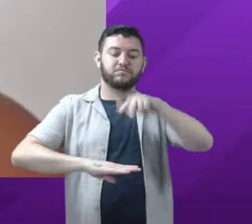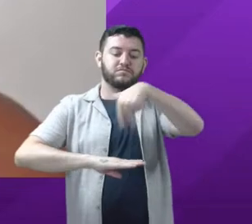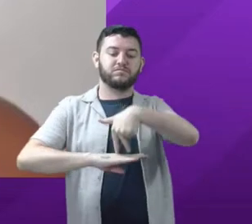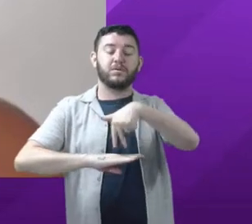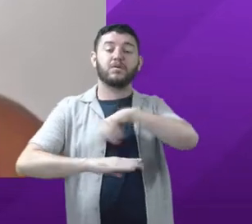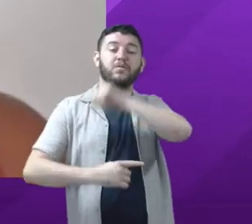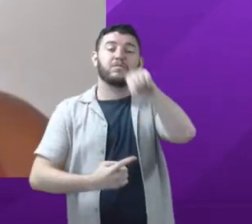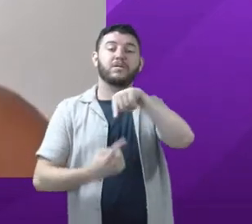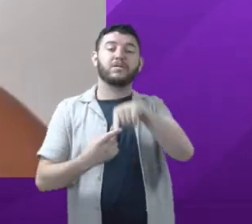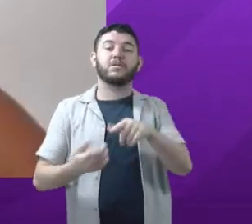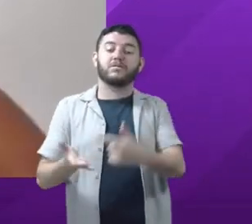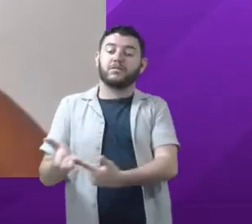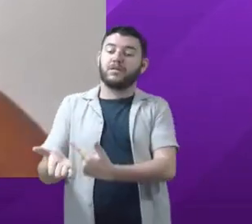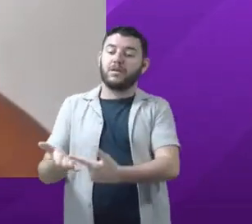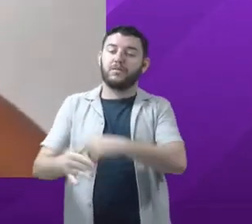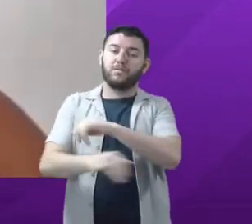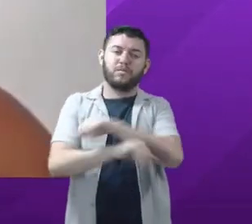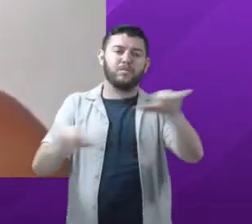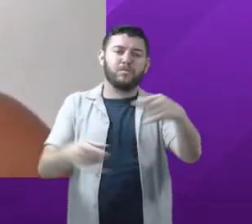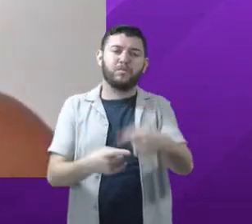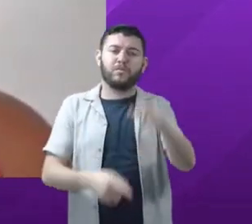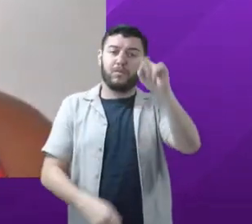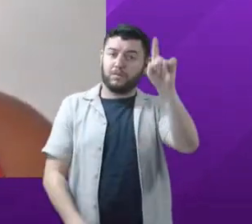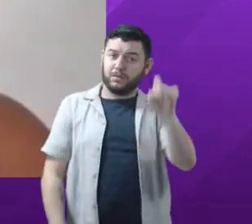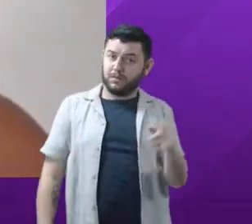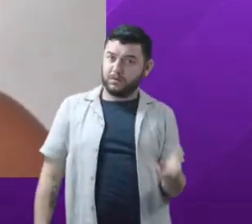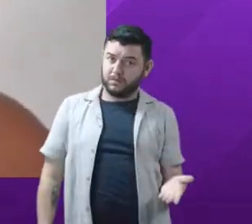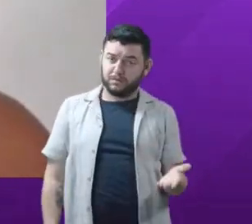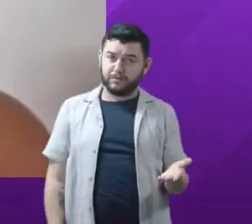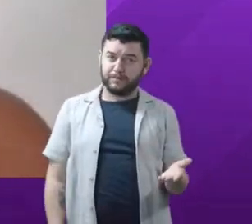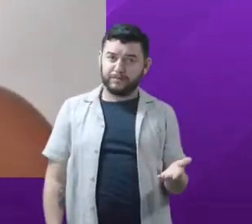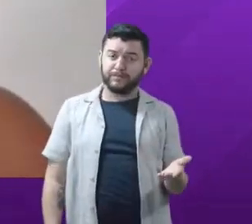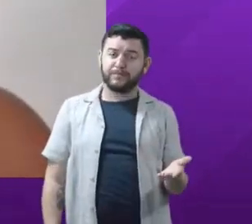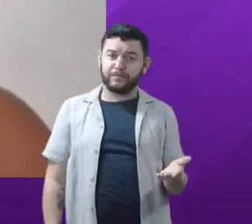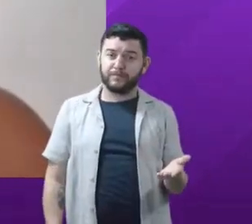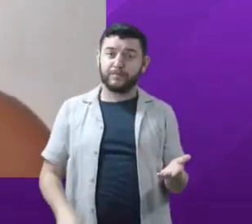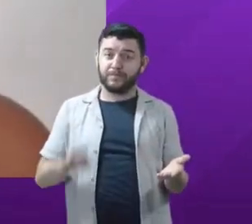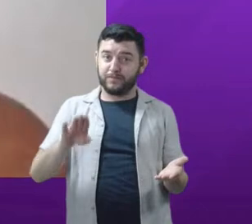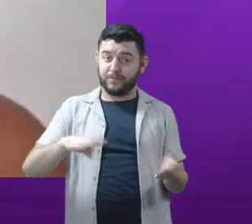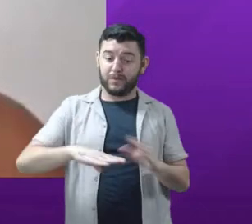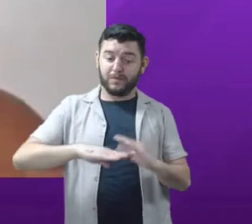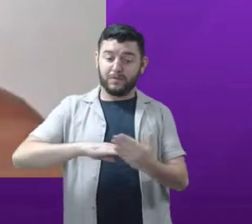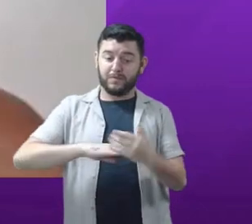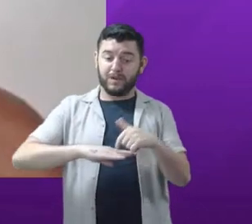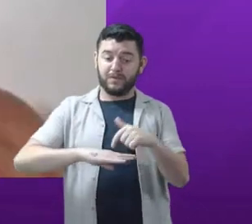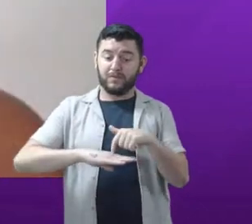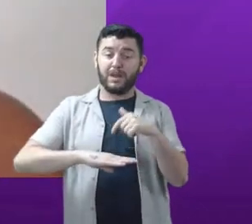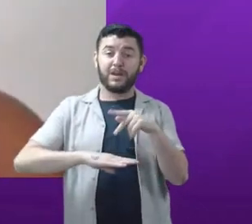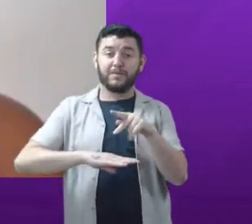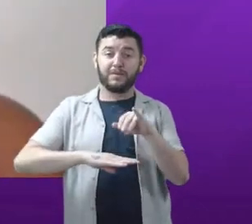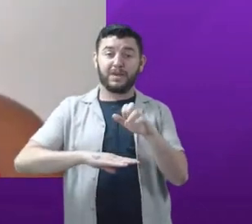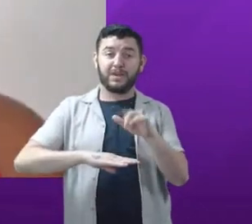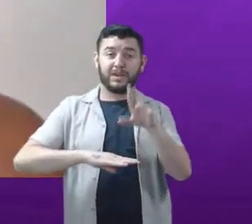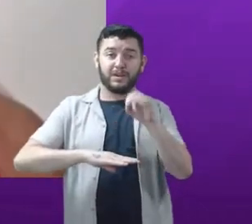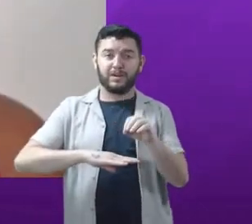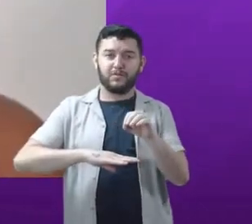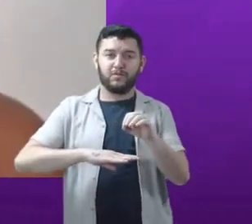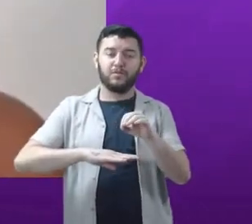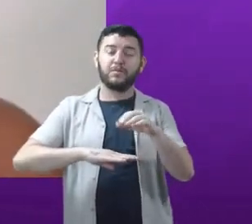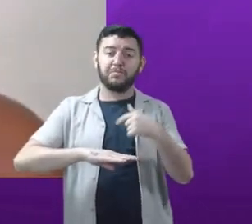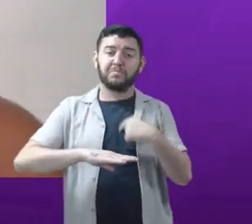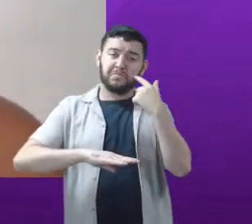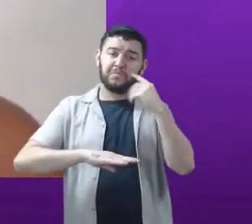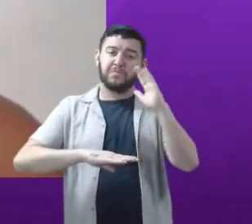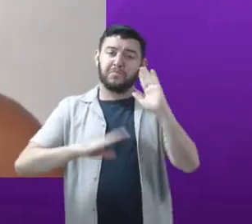gente escolheu? Porque o bairro do Pinheiro já estava todo fechado, né, a empresa, além de tirar